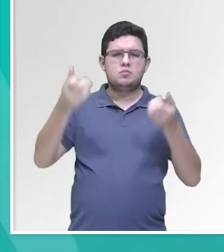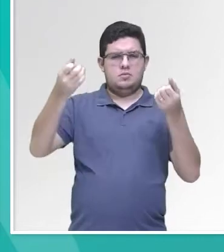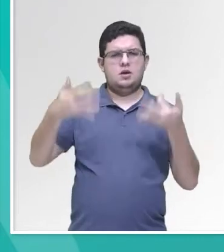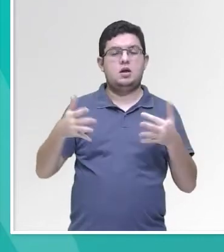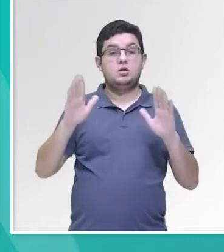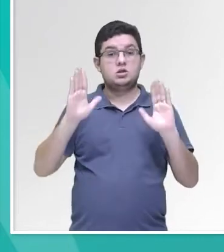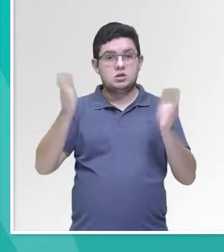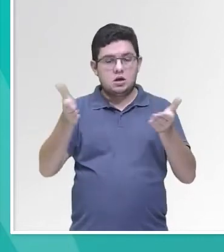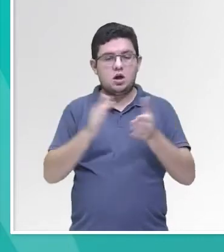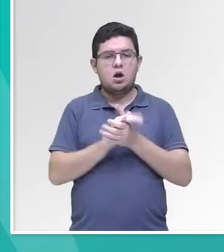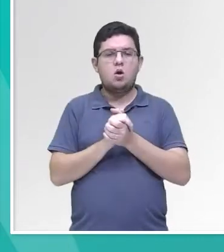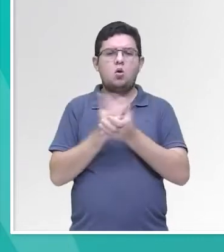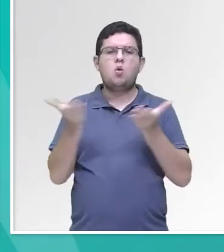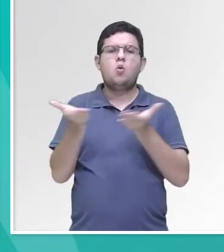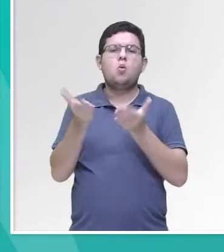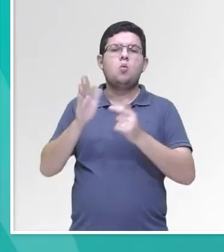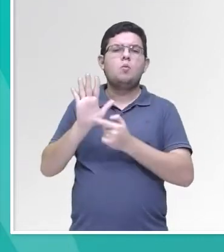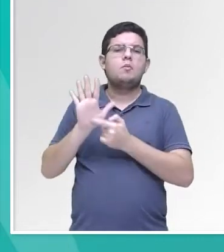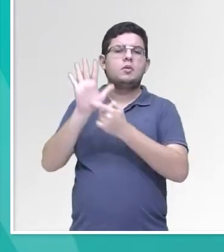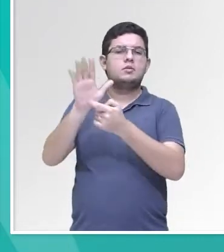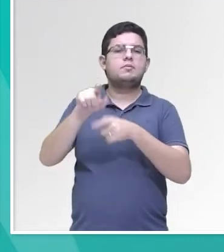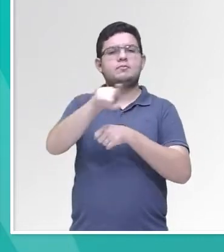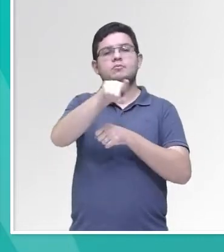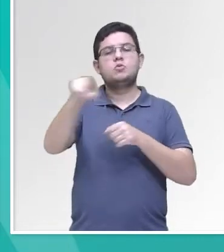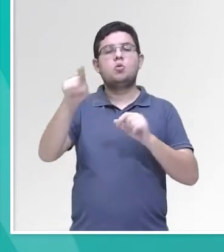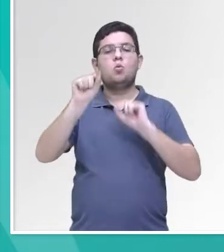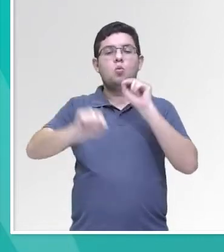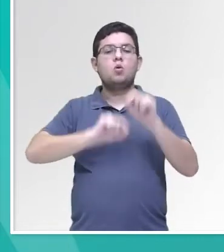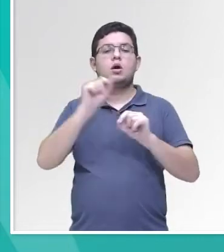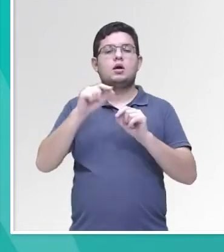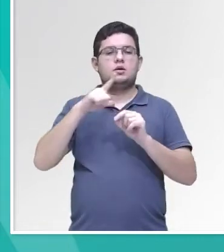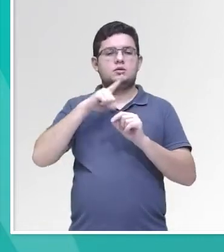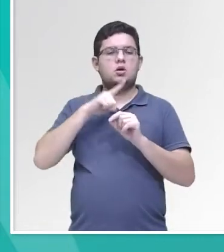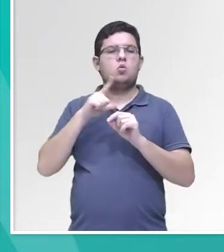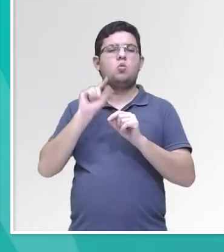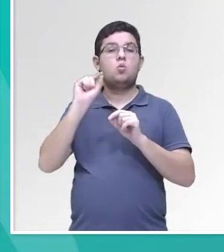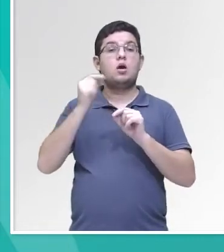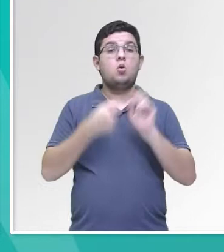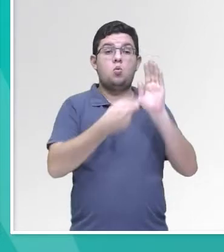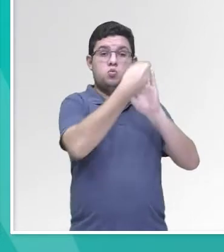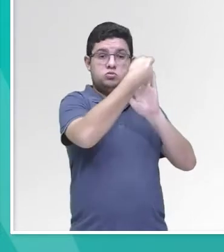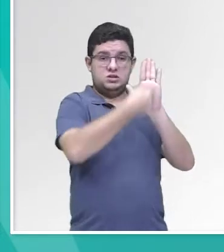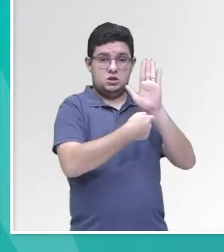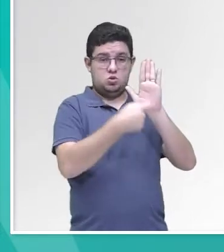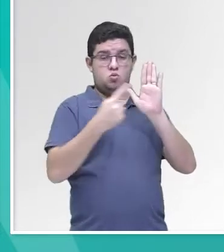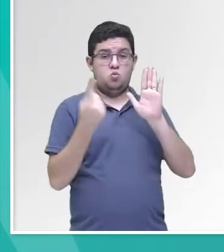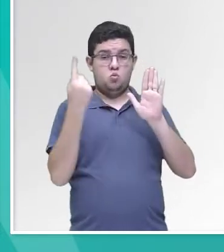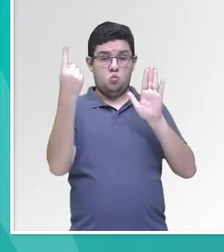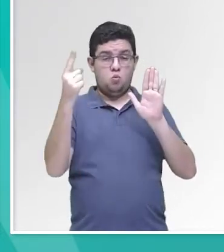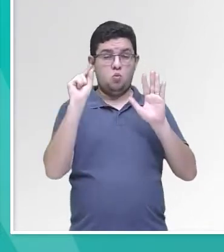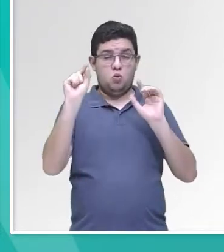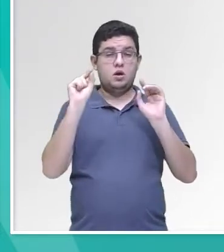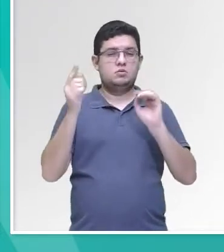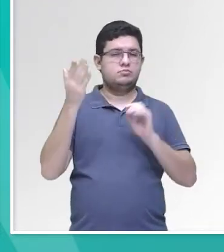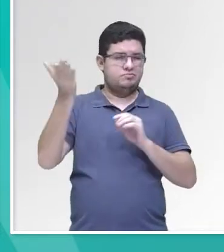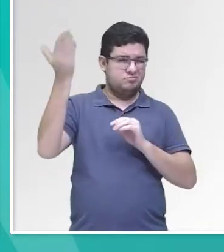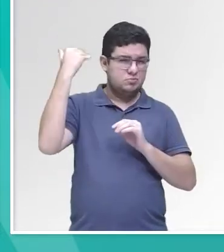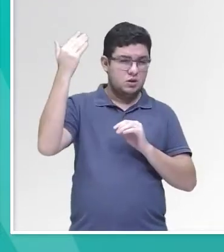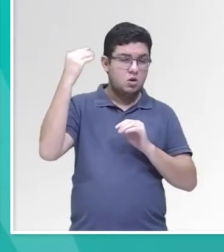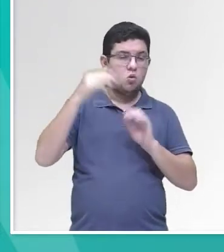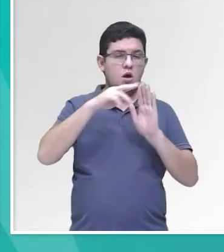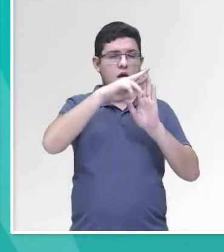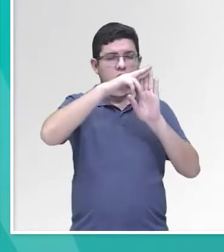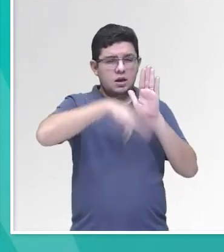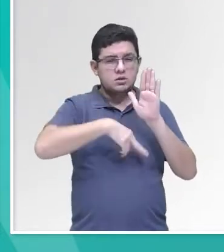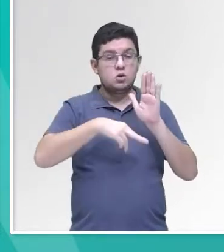apresentar para vocês, para iniciar essa aula, um texto que foi redação do Enem, tirou